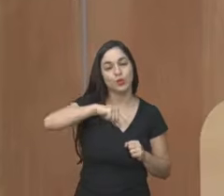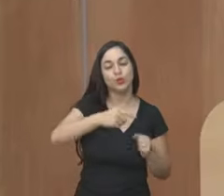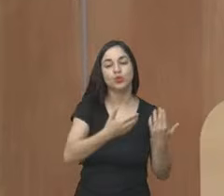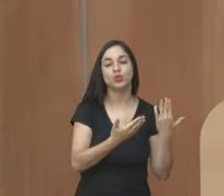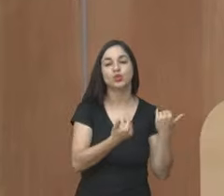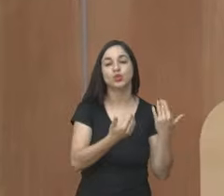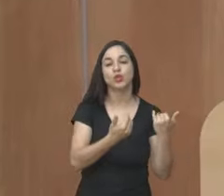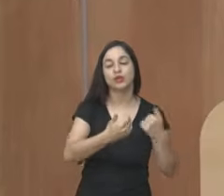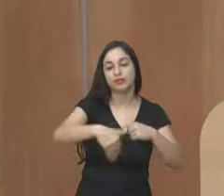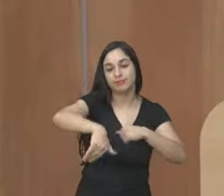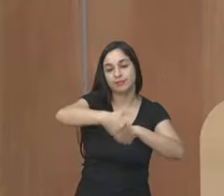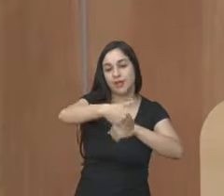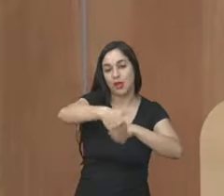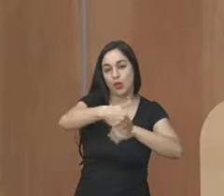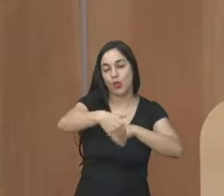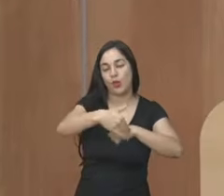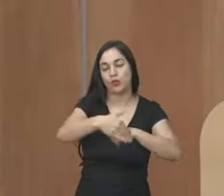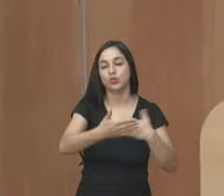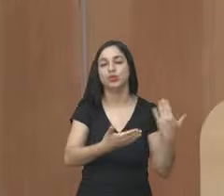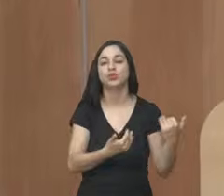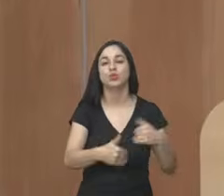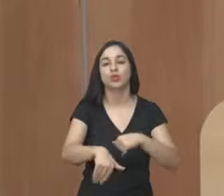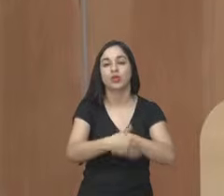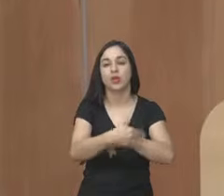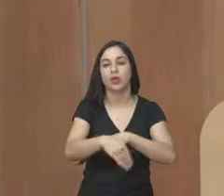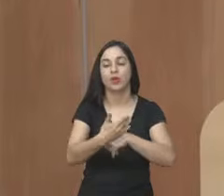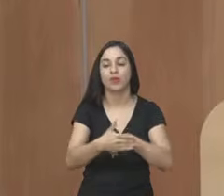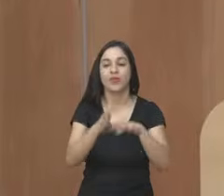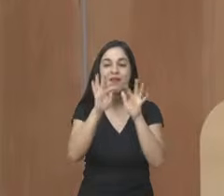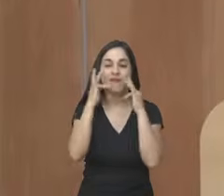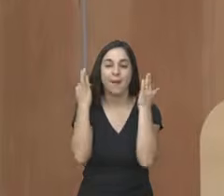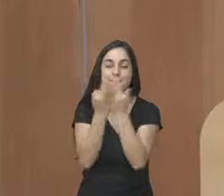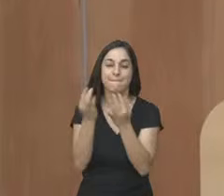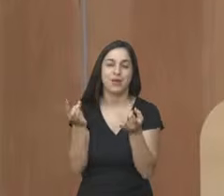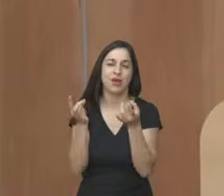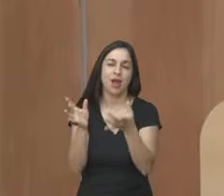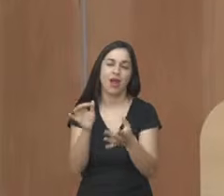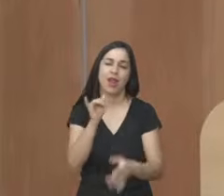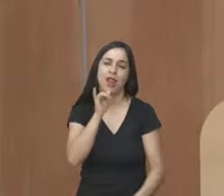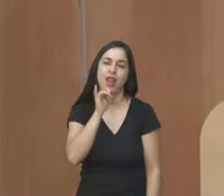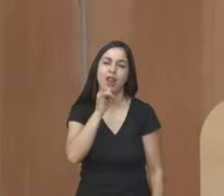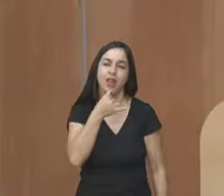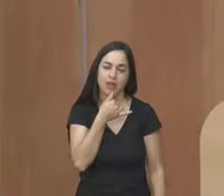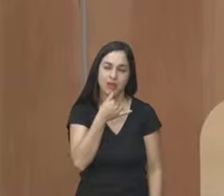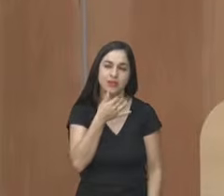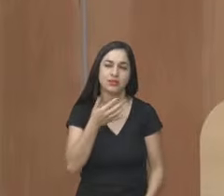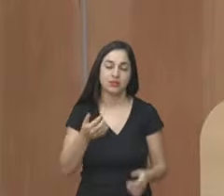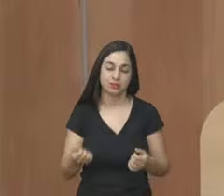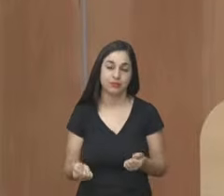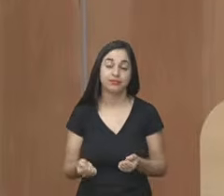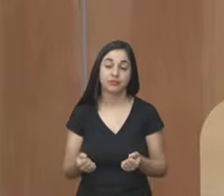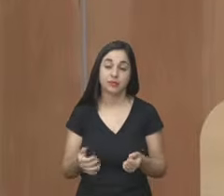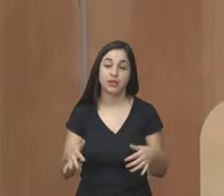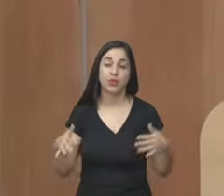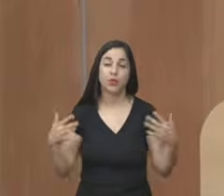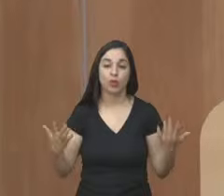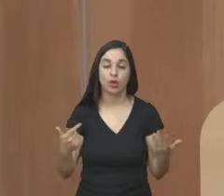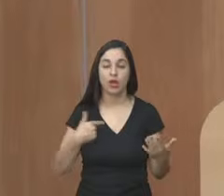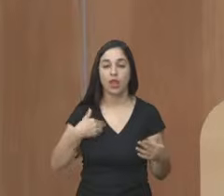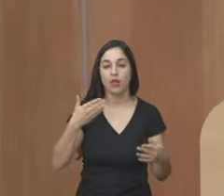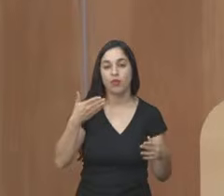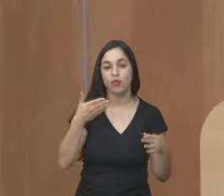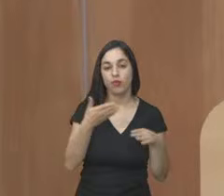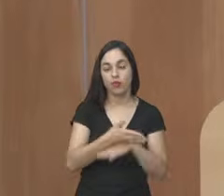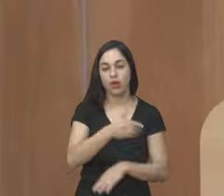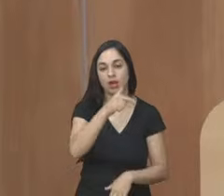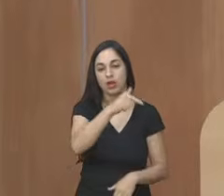Paulinho, que ele deixou o convívio familiar. Foi muito triste esse momento. Quando passei nessa casa